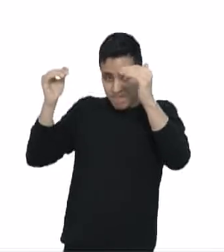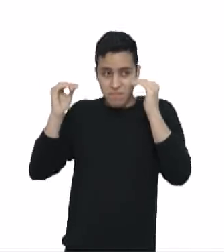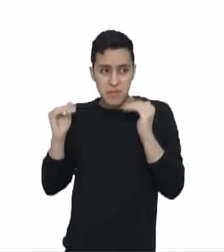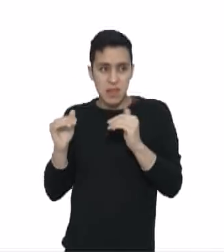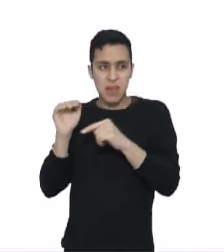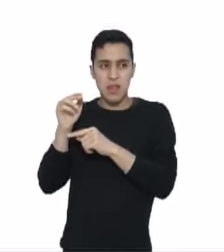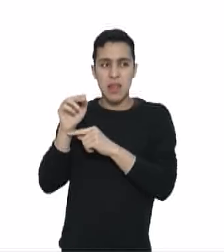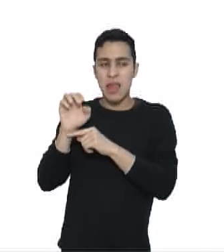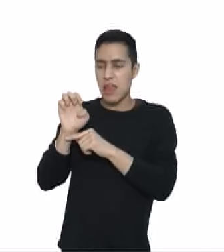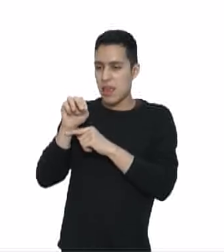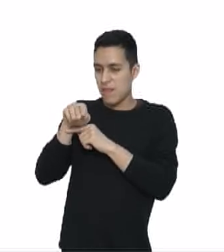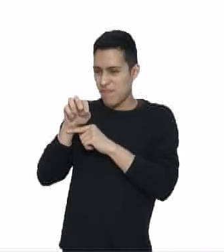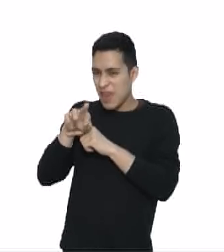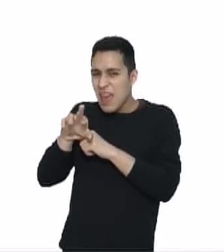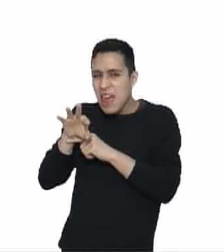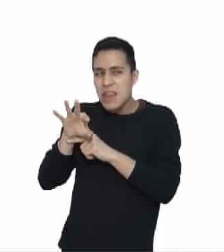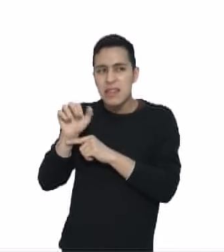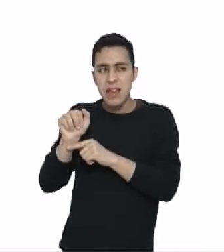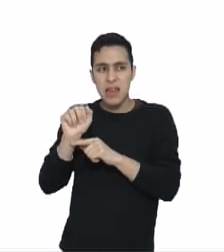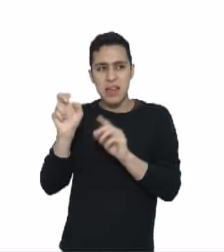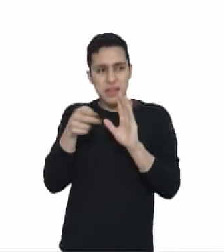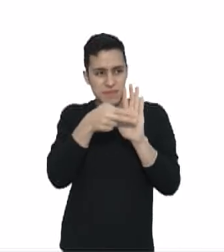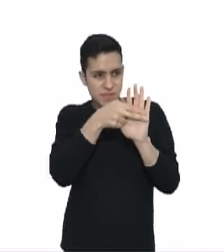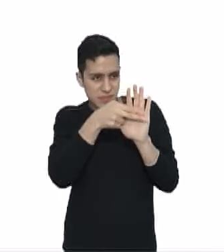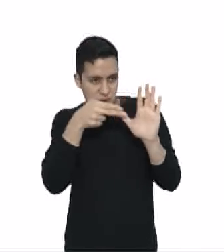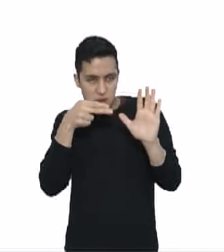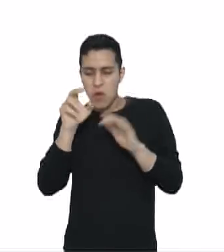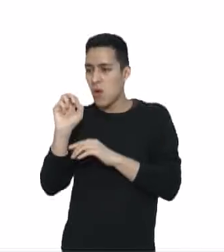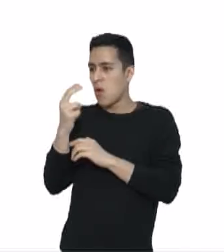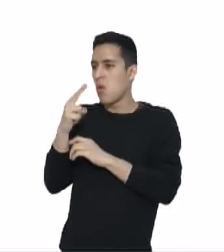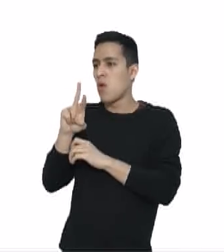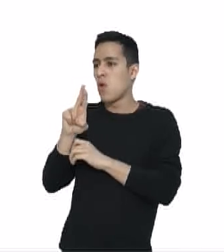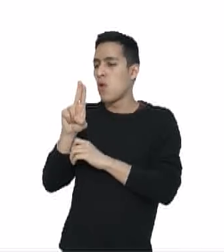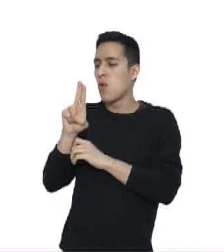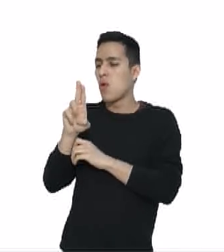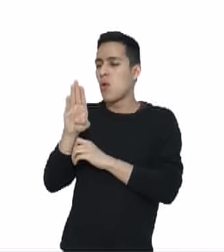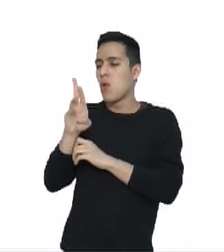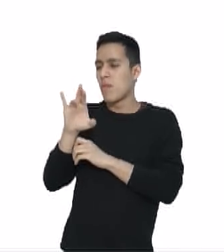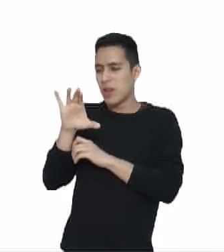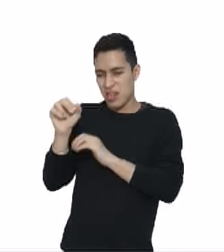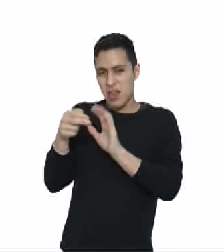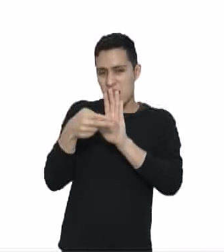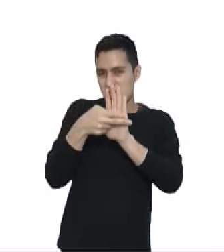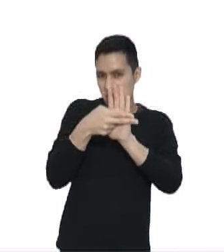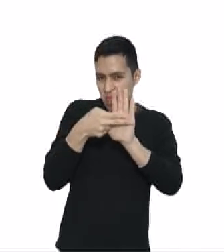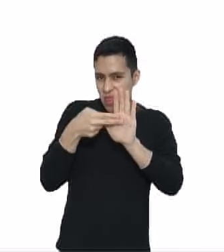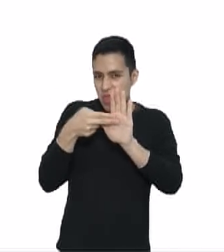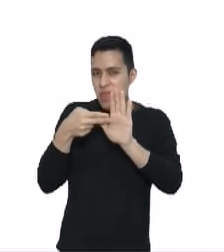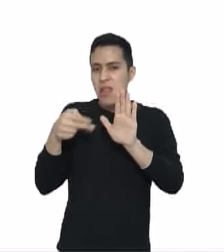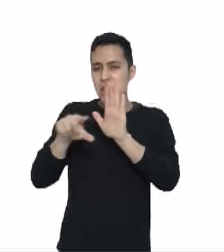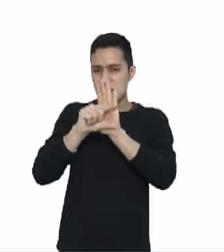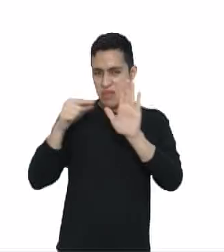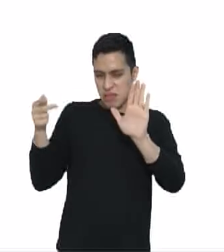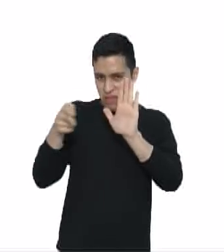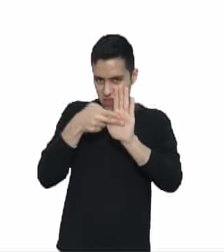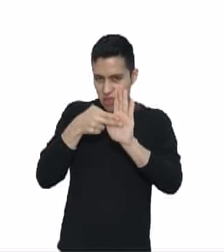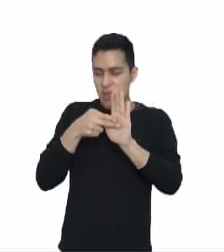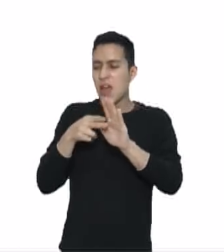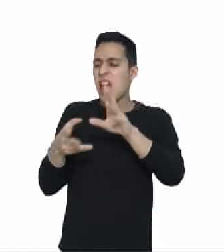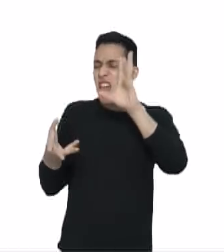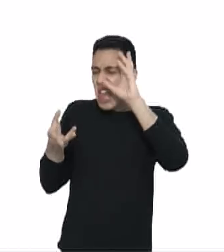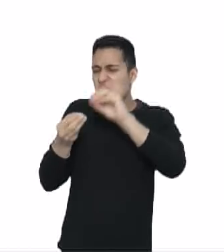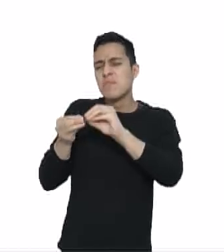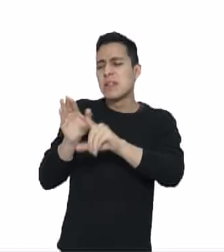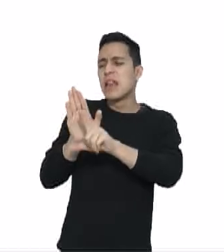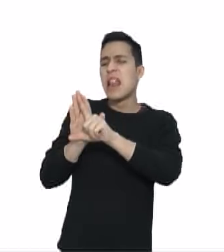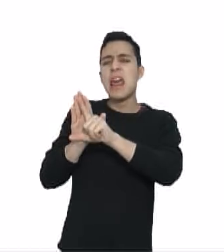temos a ementa, ou, faltou um U, ou rubrica. Apresenta de forma